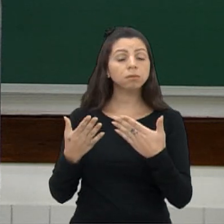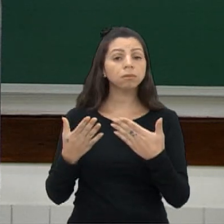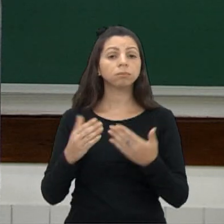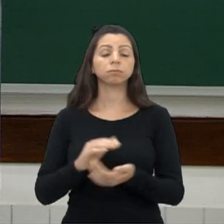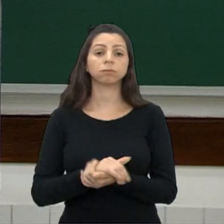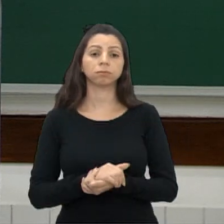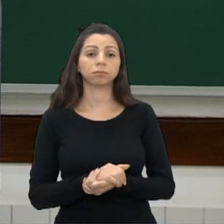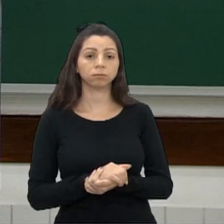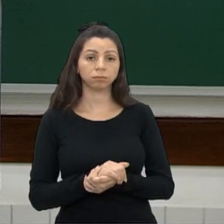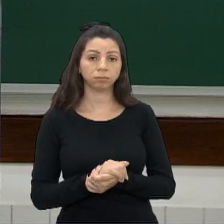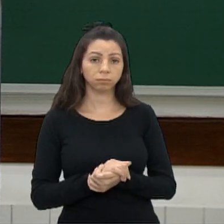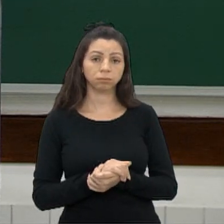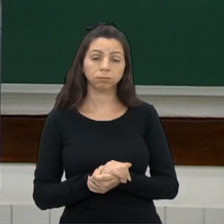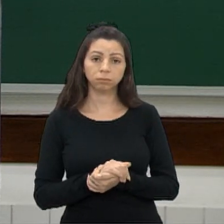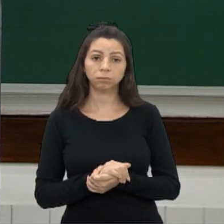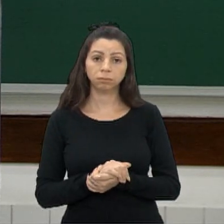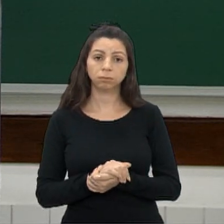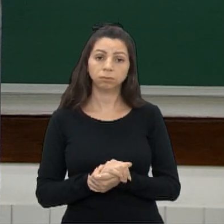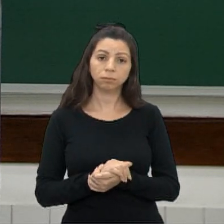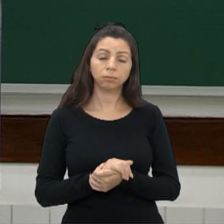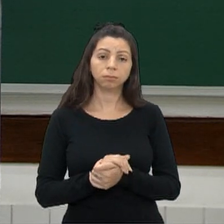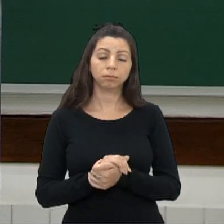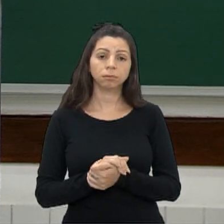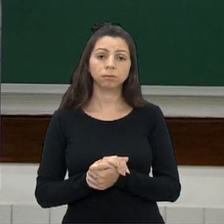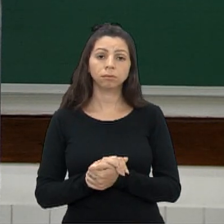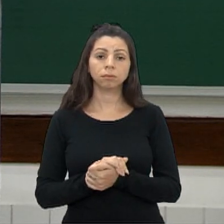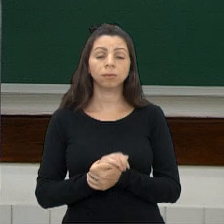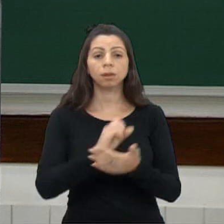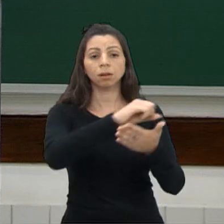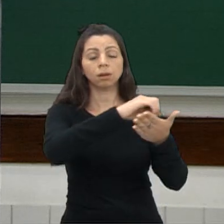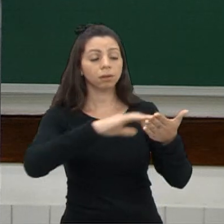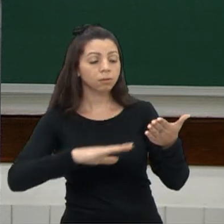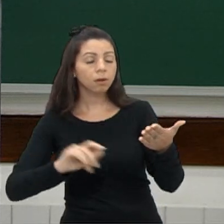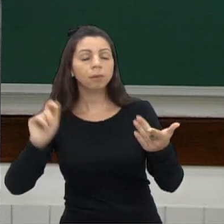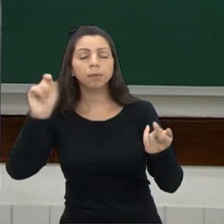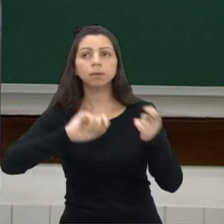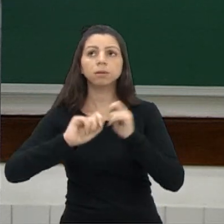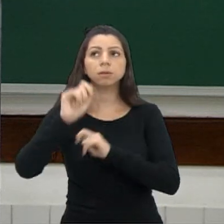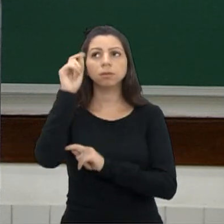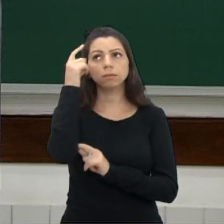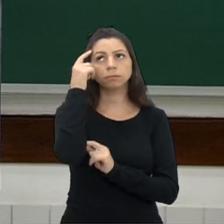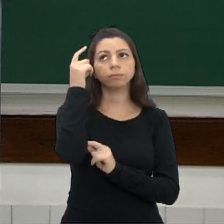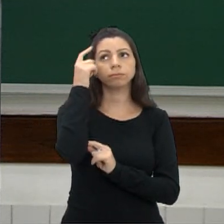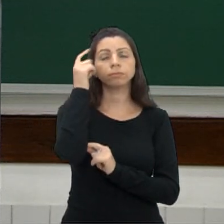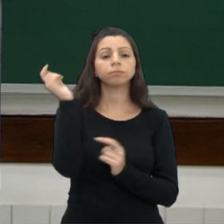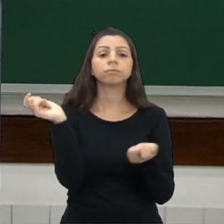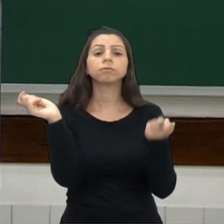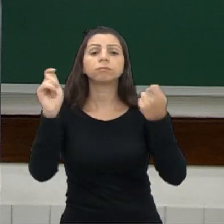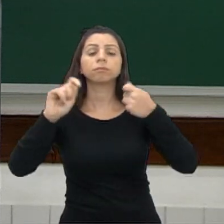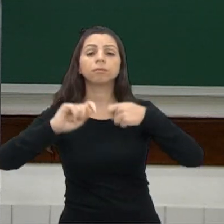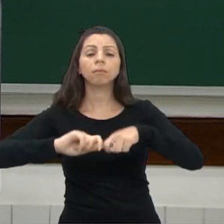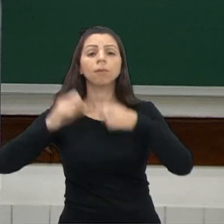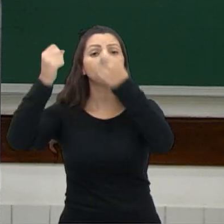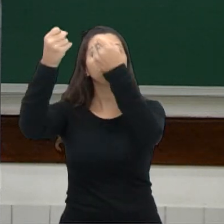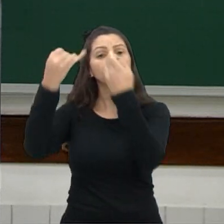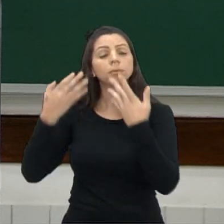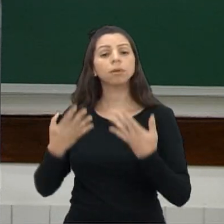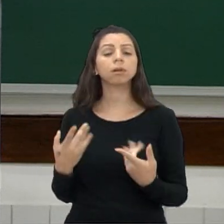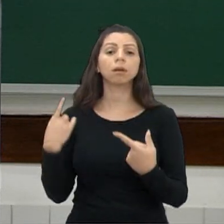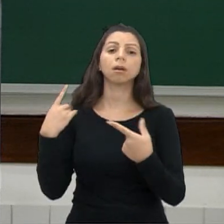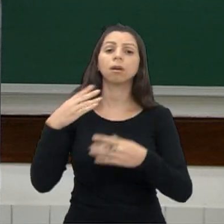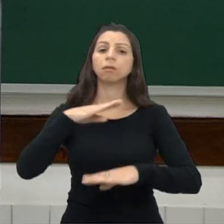acontecimentos. Então, chegará em algum ponto, em algum exercício, que vamos ter que pensar em alguma possibilidade para explicar